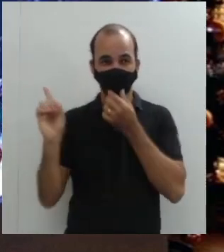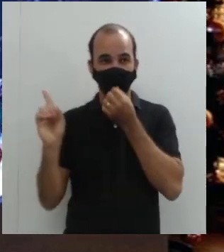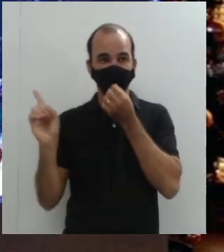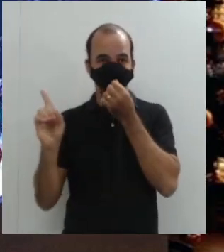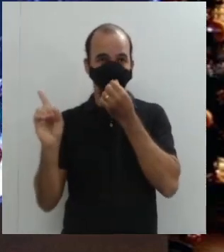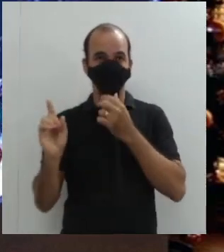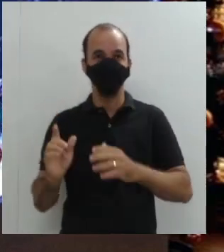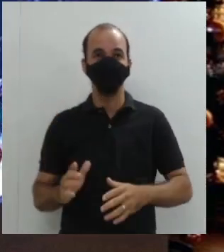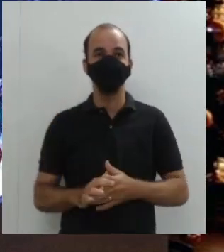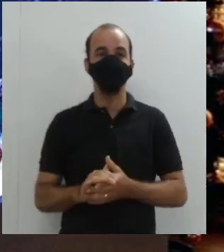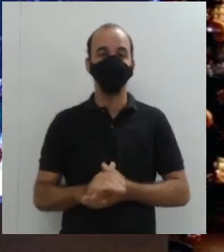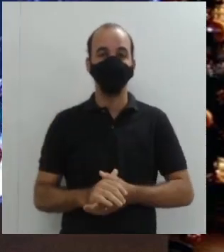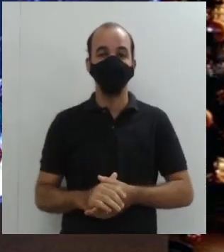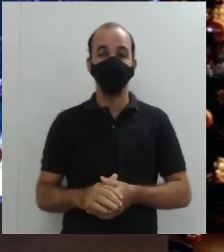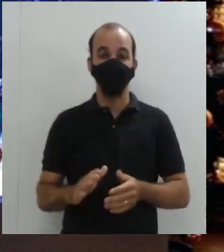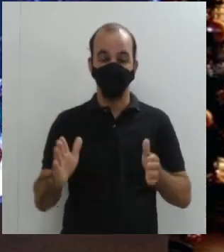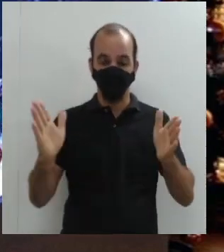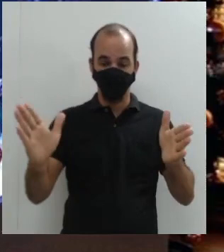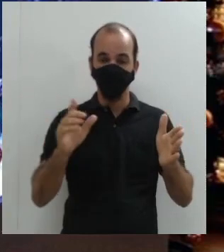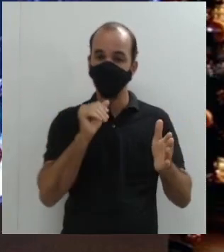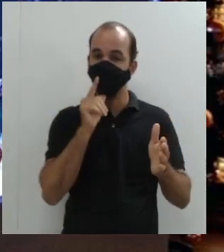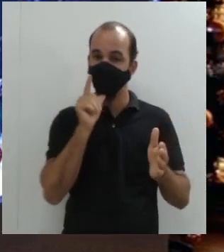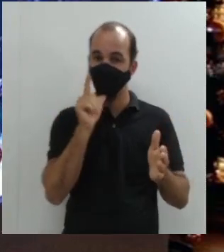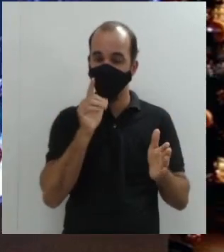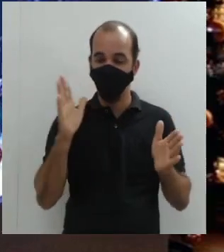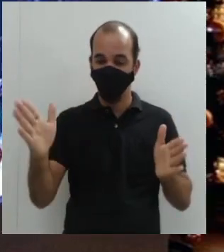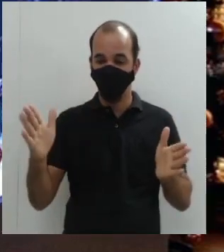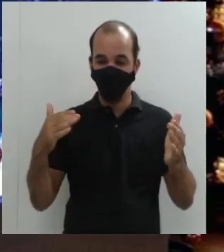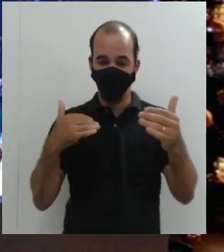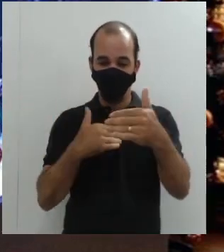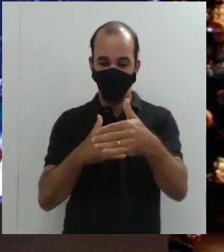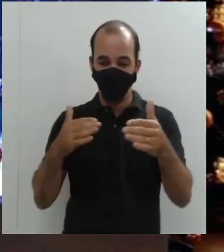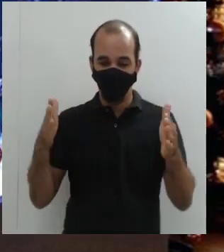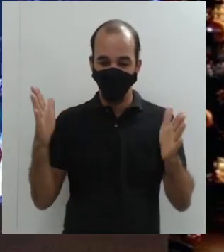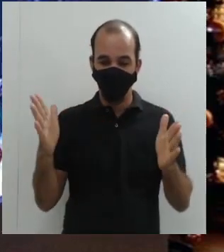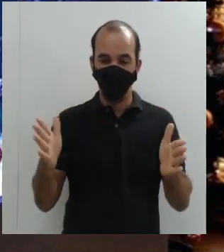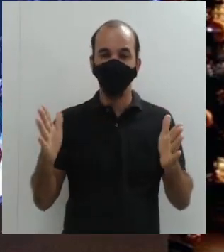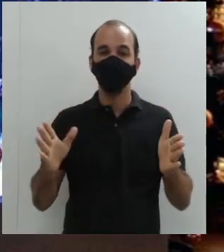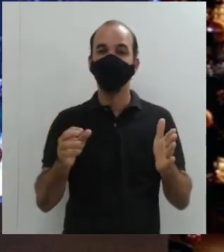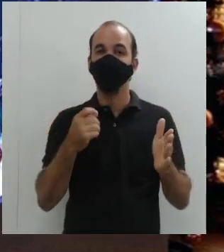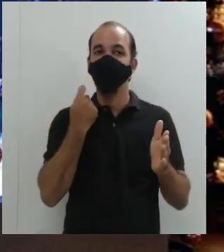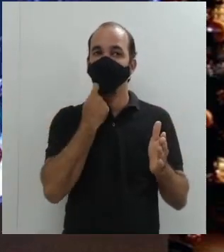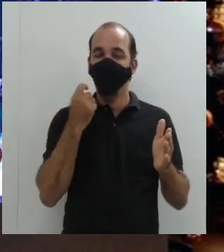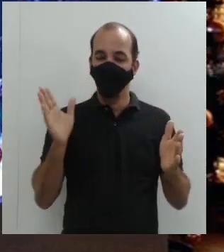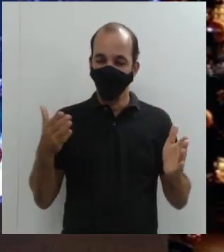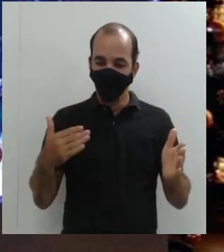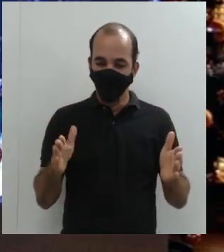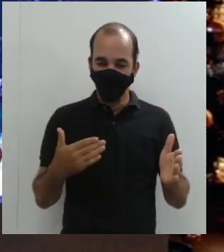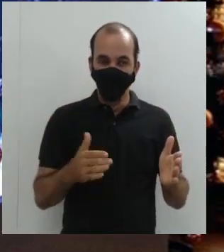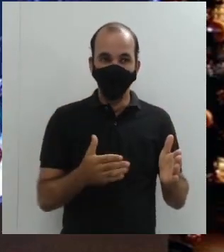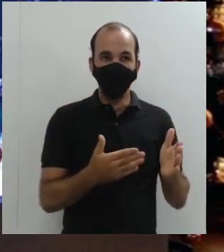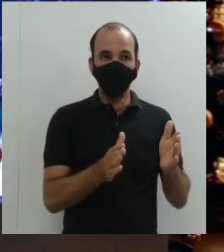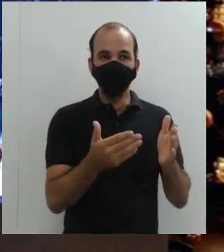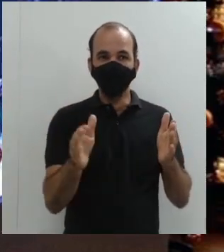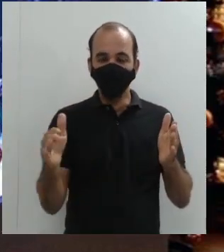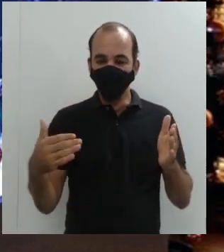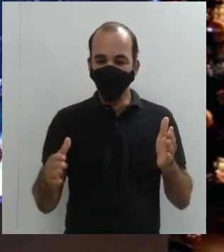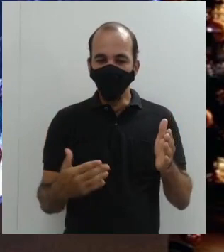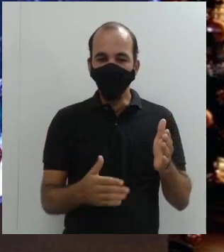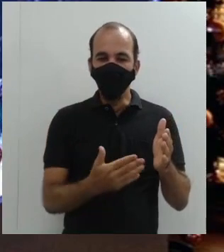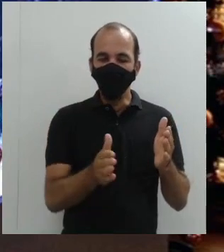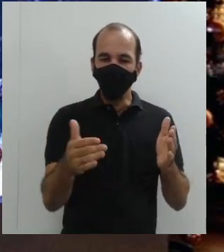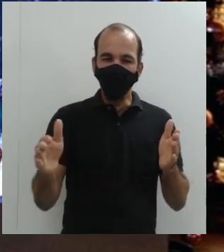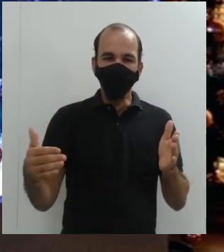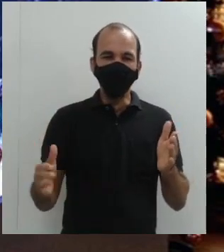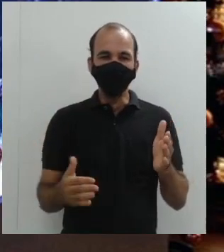na imagem que temos um aquário muito bonito, tá certo? O bonequinho Valtraico está aí do lado para te mostrar